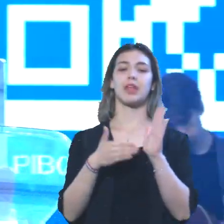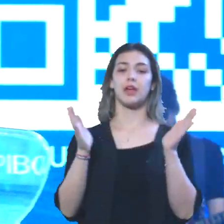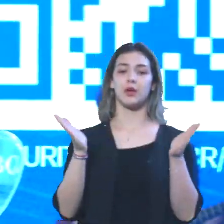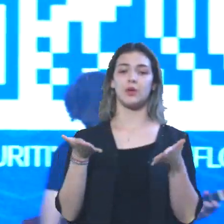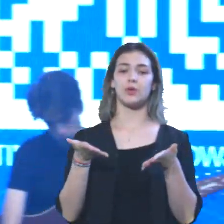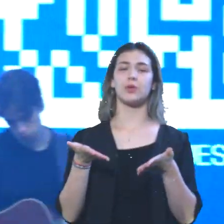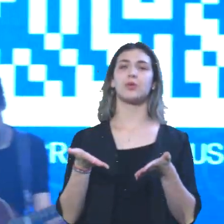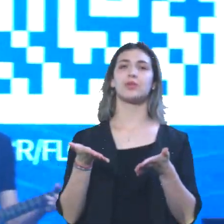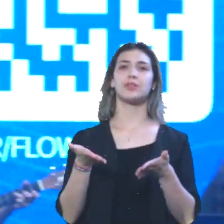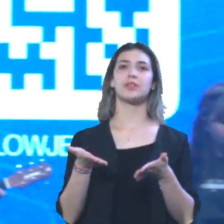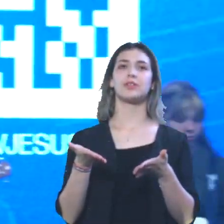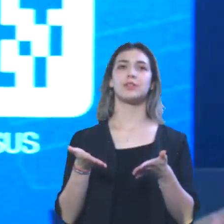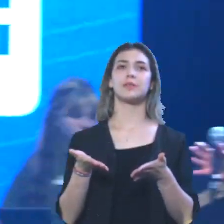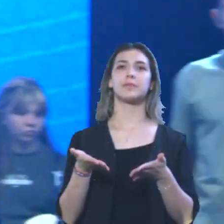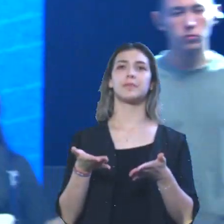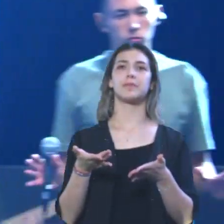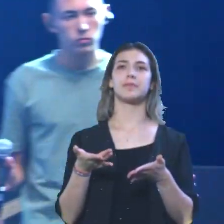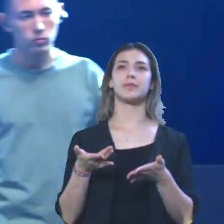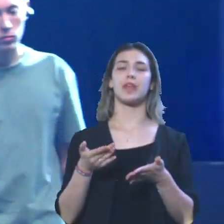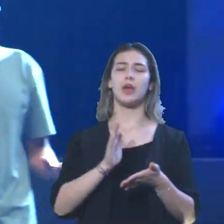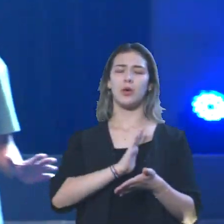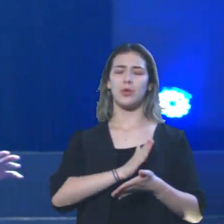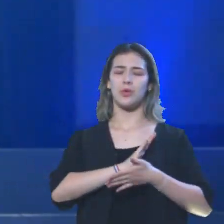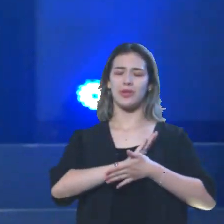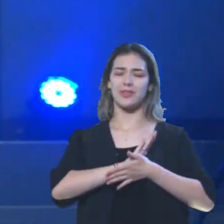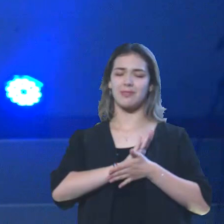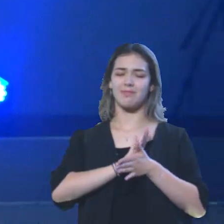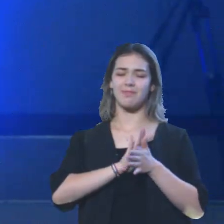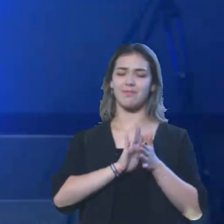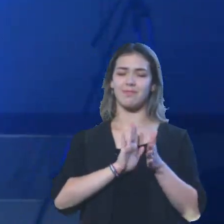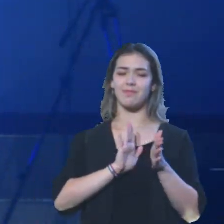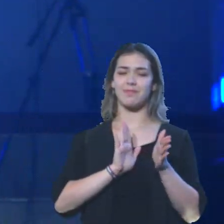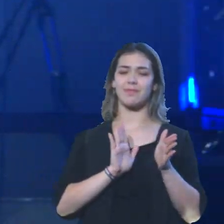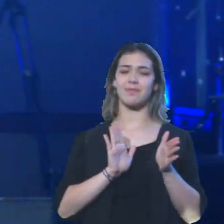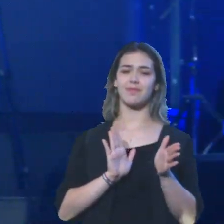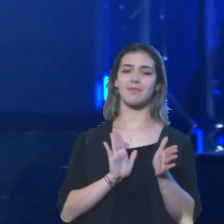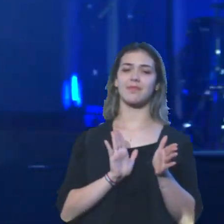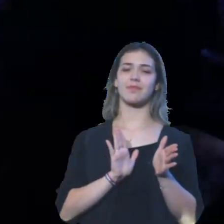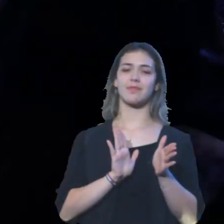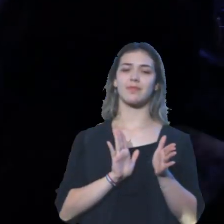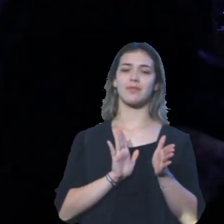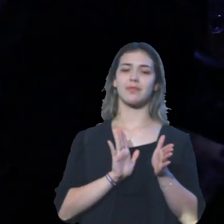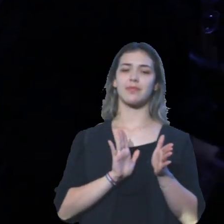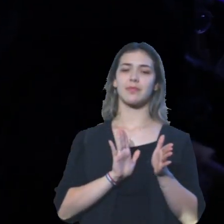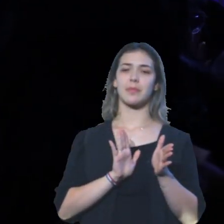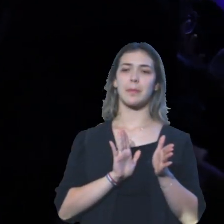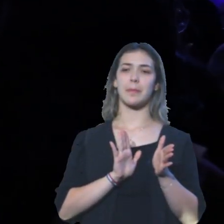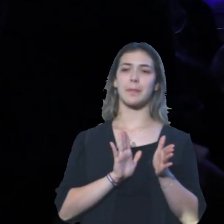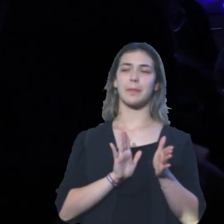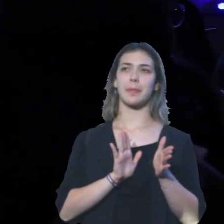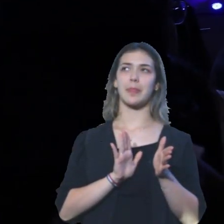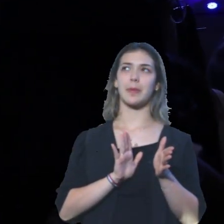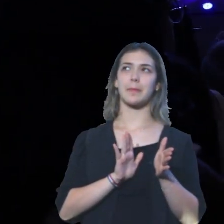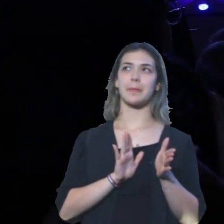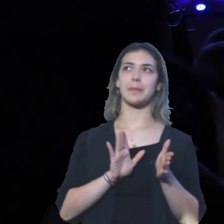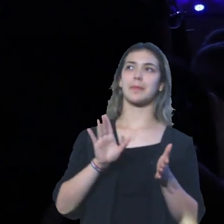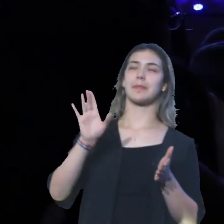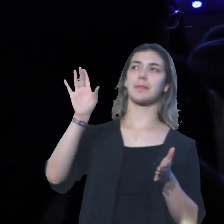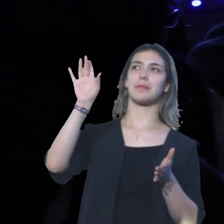hoje eu abro o meu coração para receber